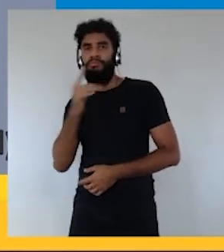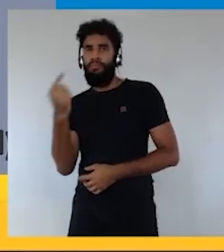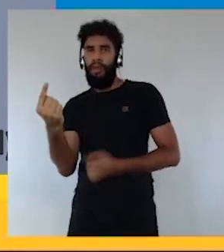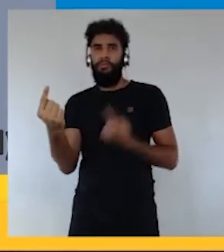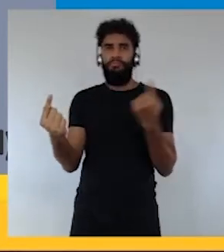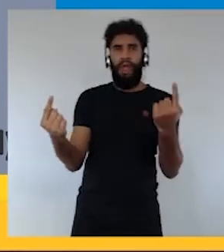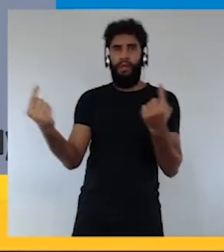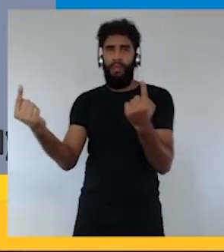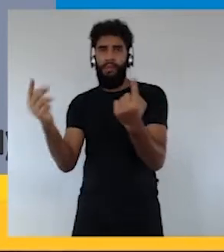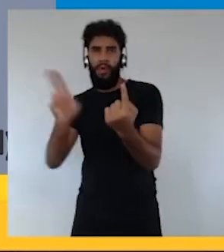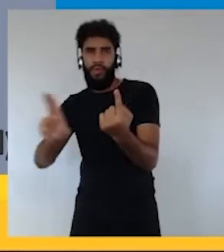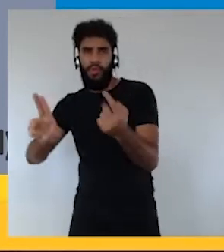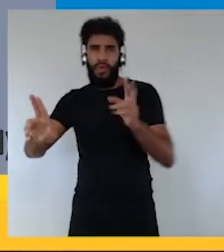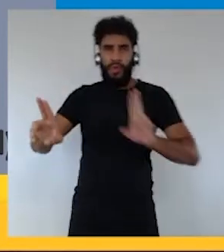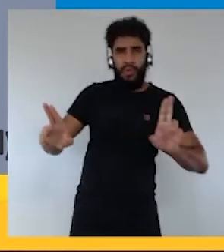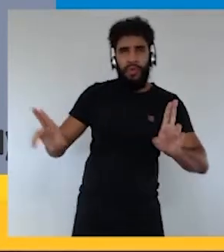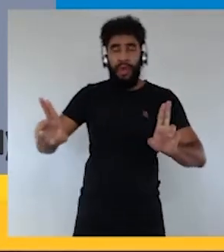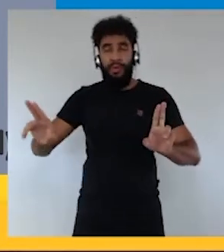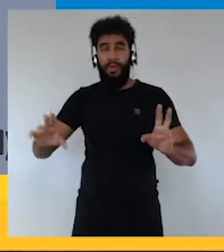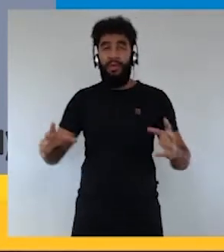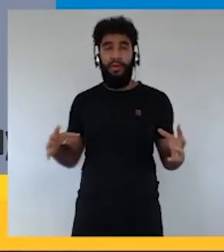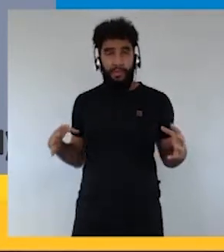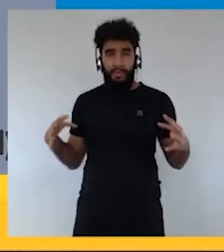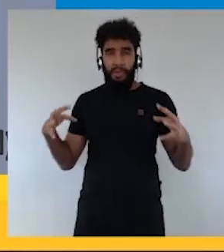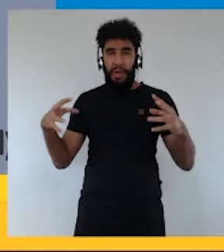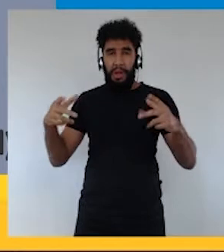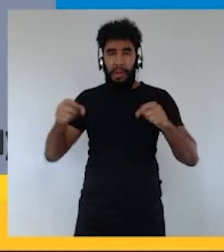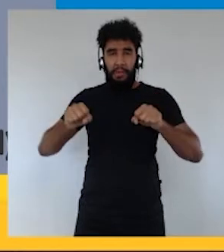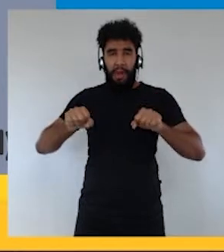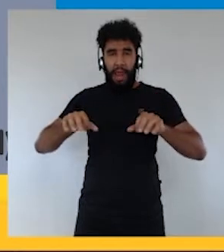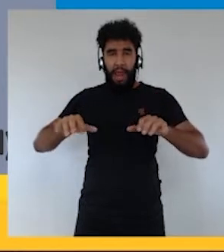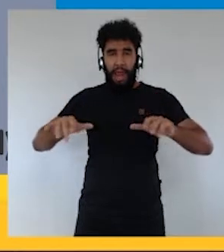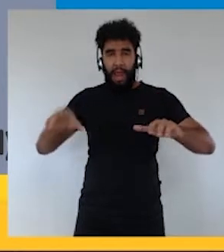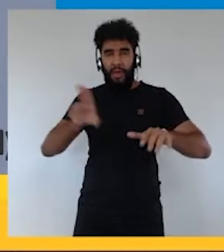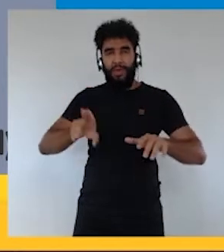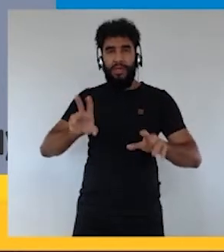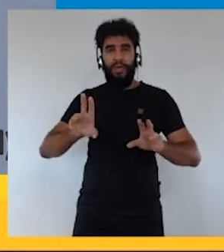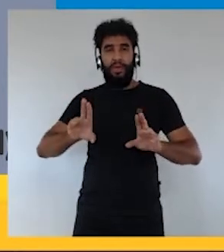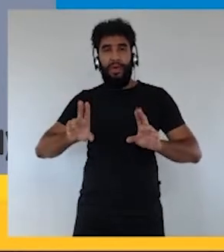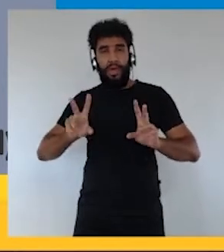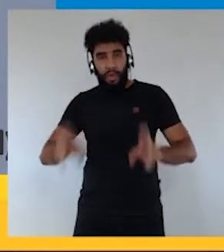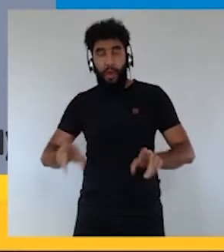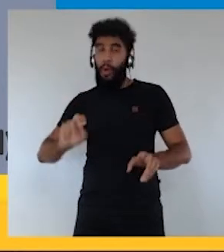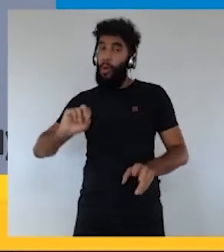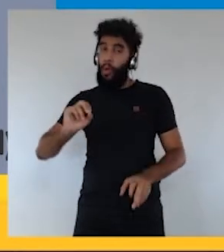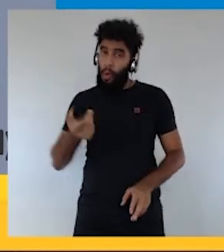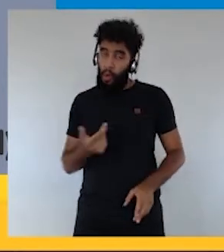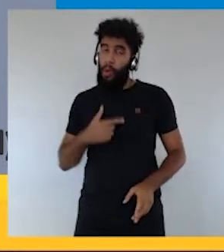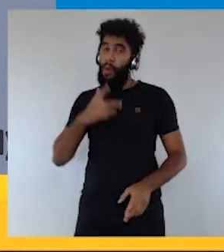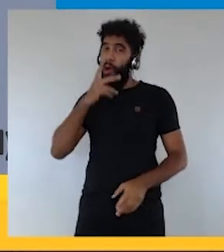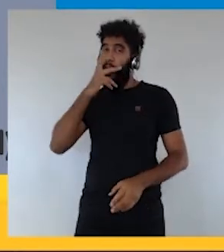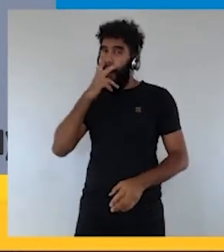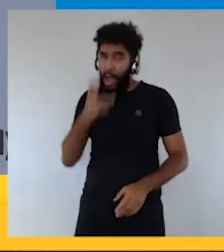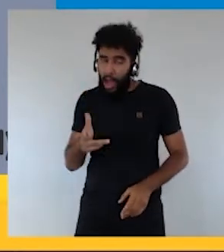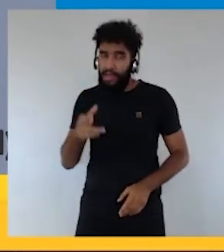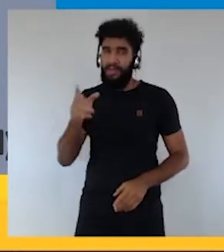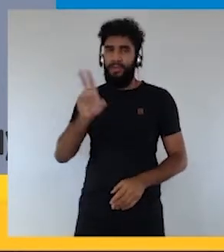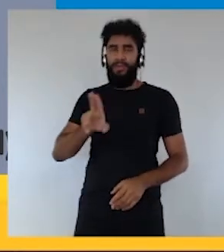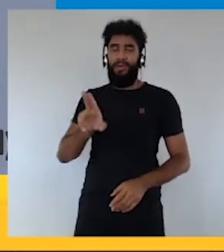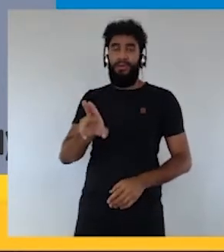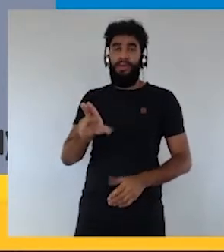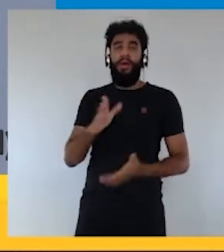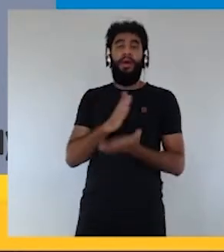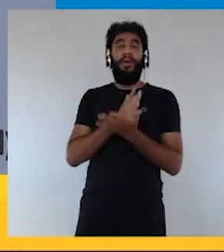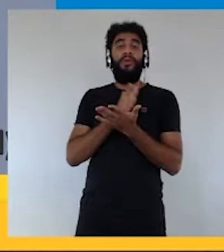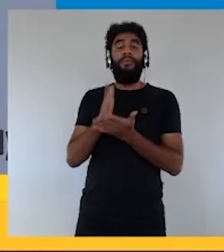e lá pelas tantas está todo mundo usando, ou pelo menos se espera que todo mundo utilize esse instrumento, que começa a